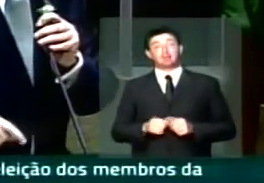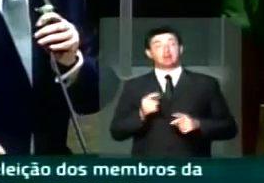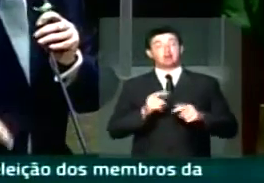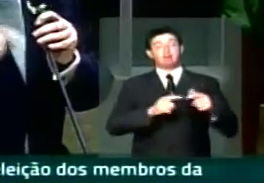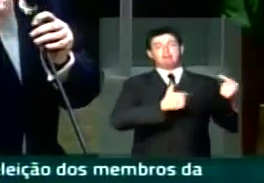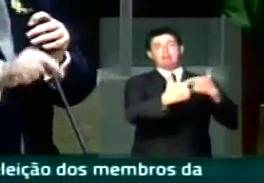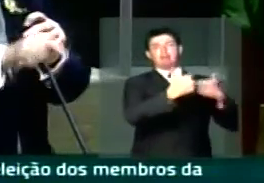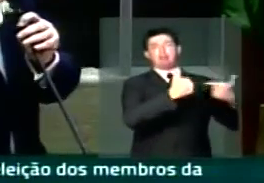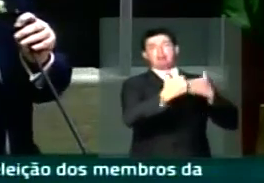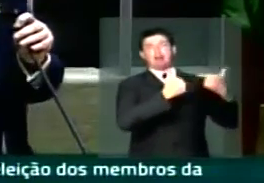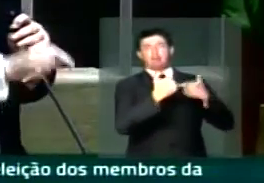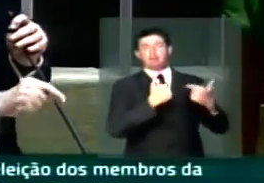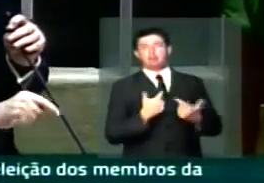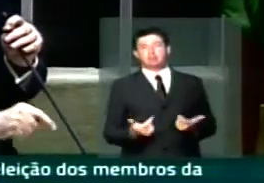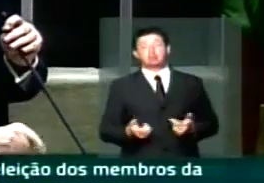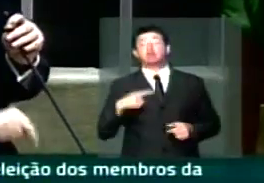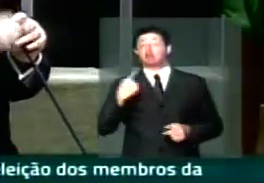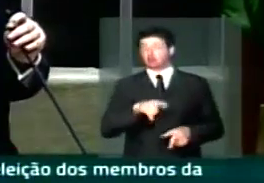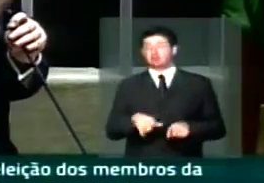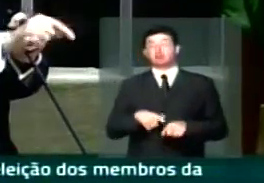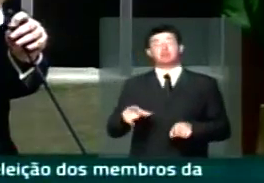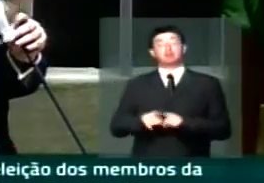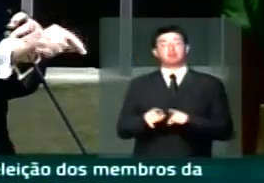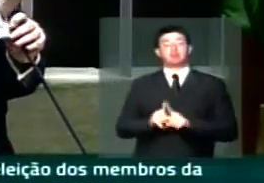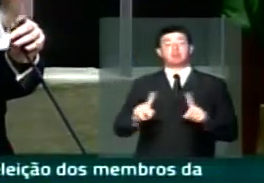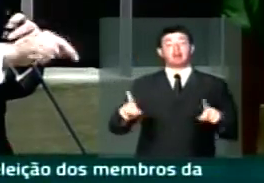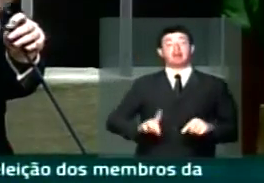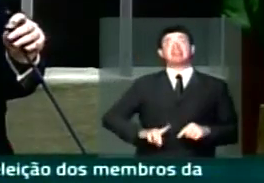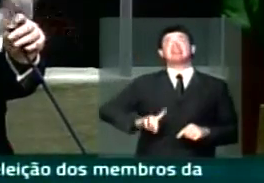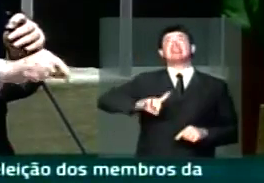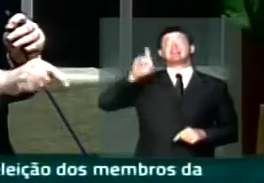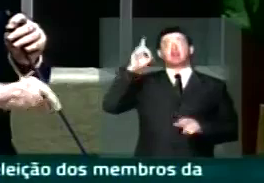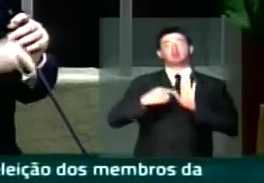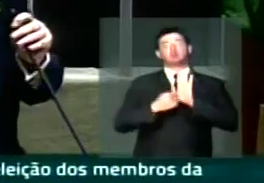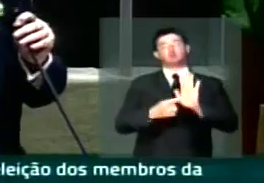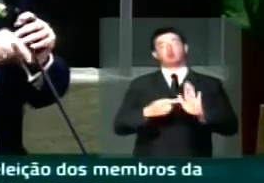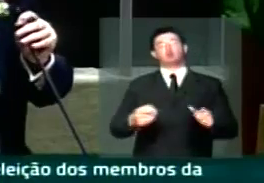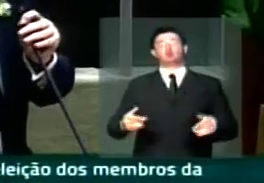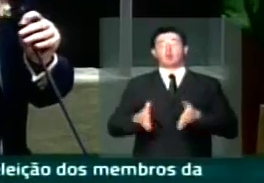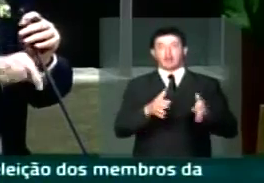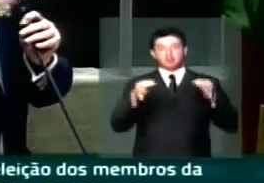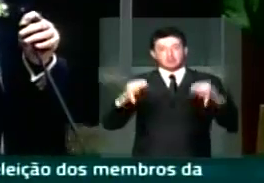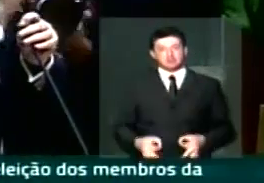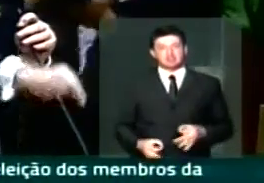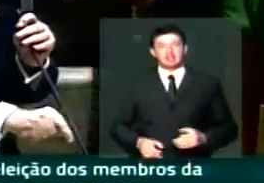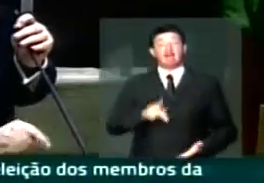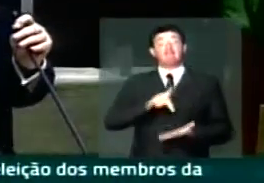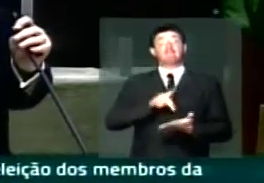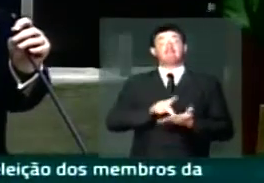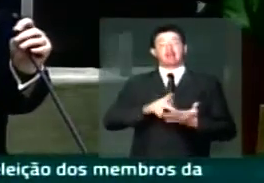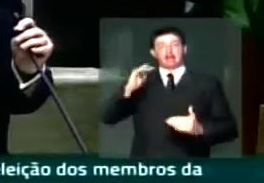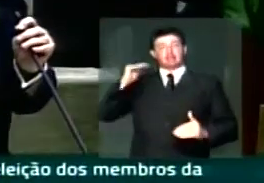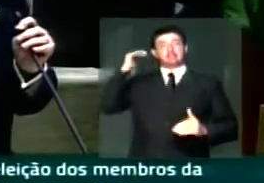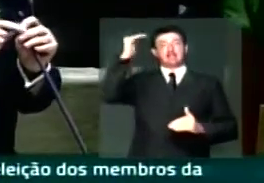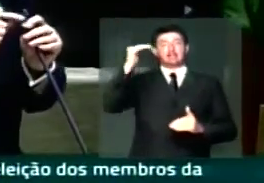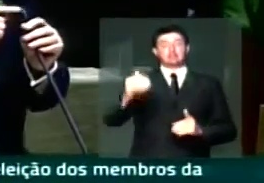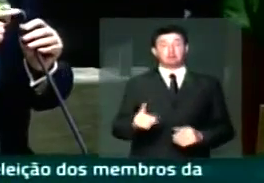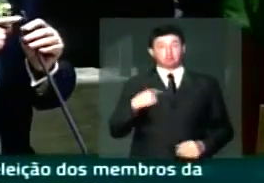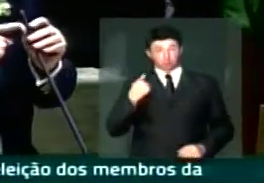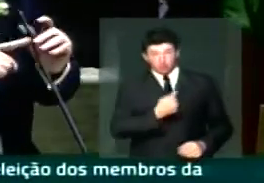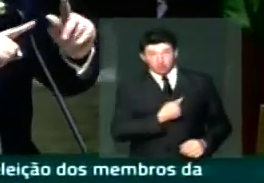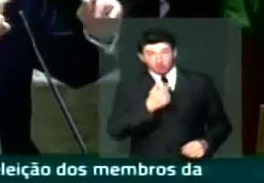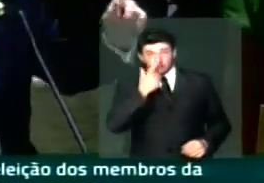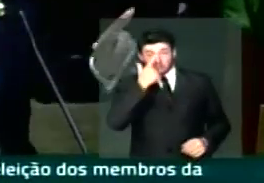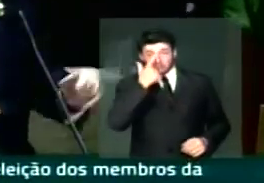de ataques, que nós fomos vítimas, mas Deus mostrou o caminho correto e viu que a verdade prevaleceu.